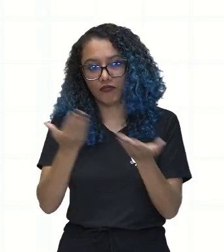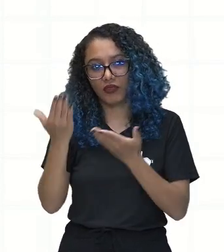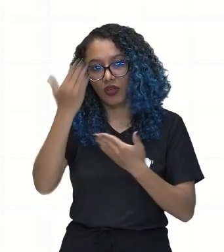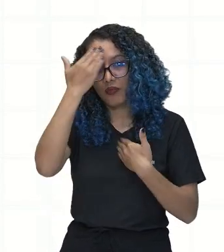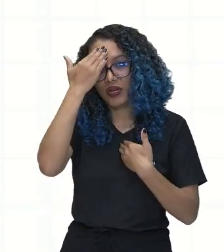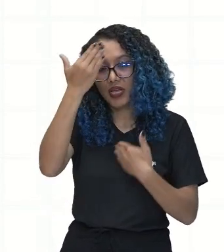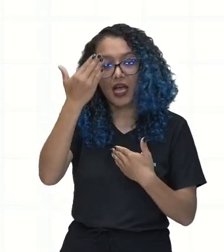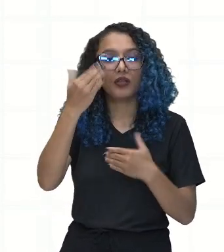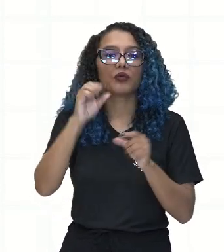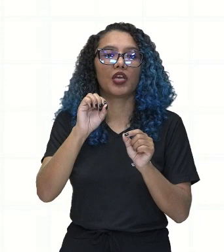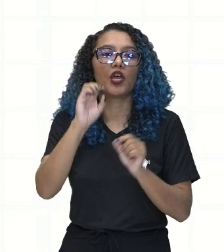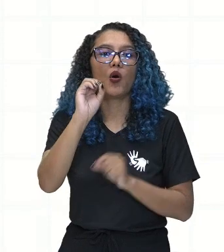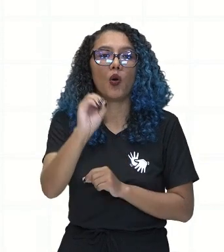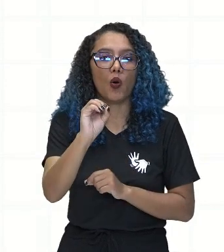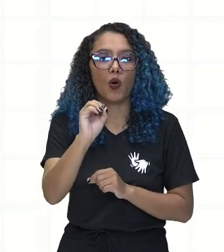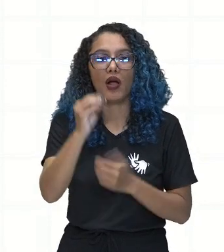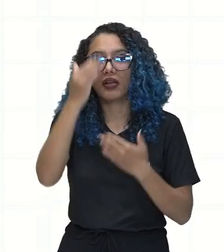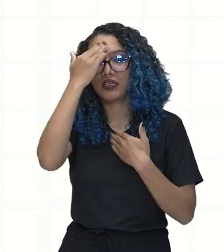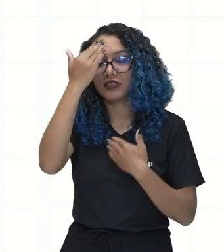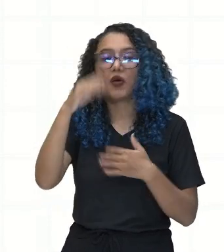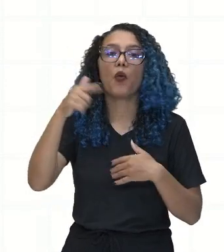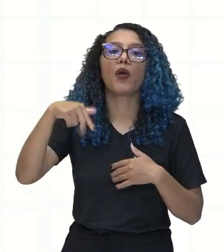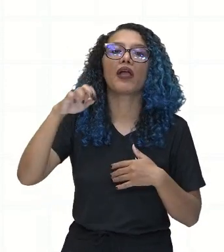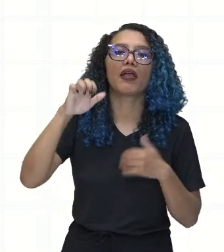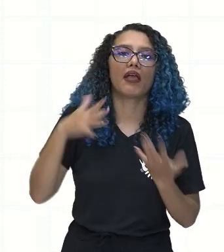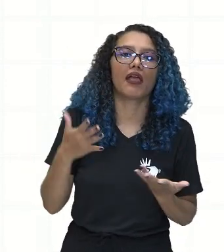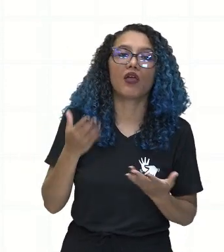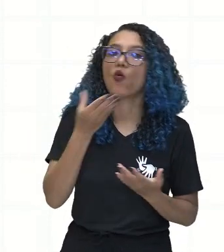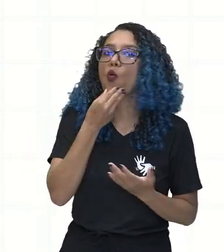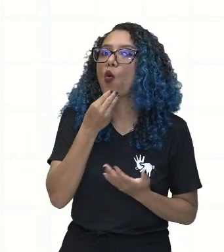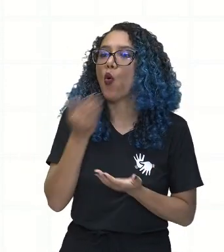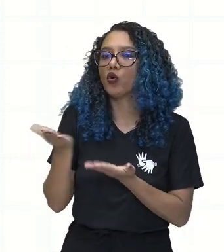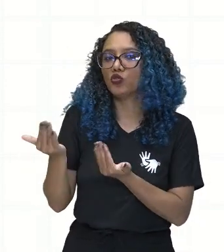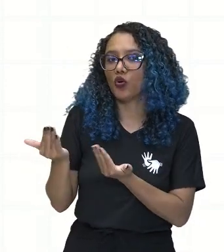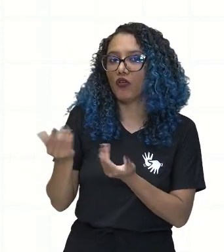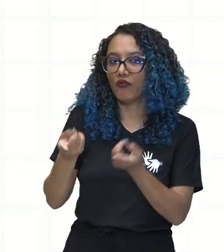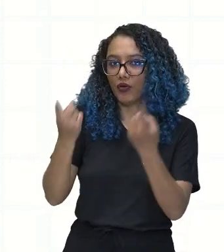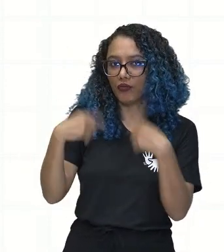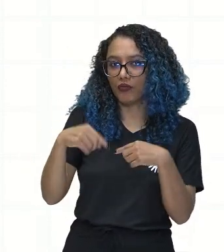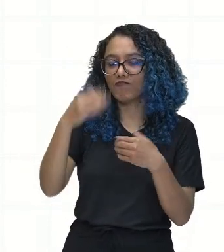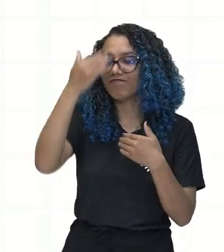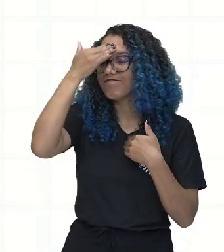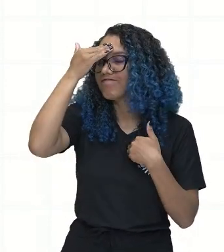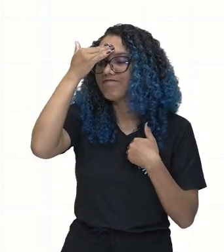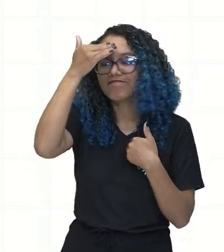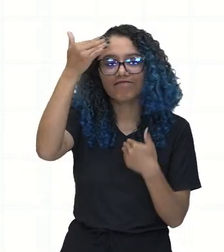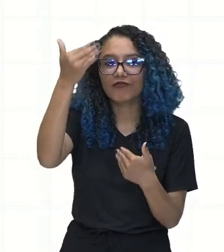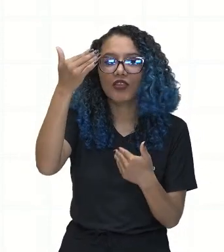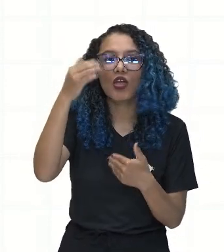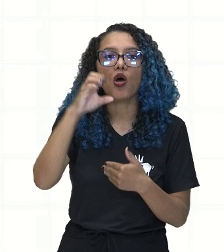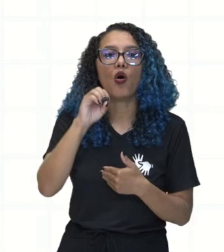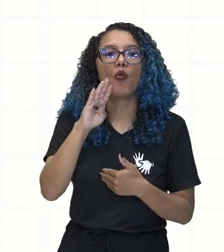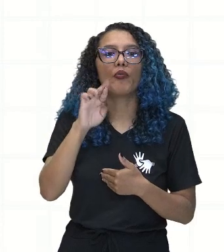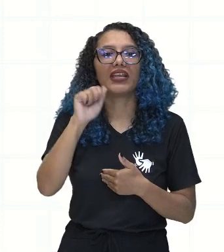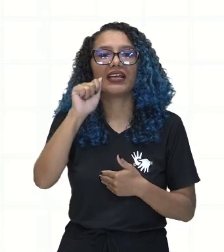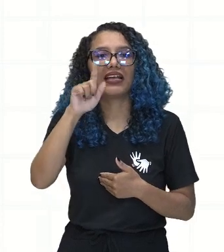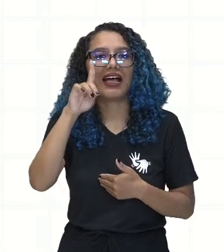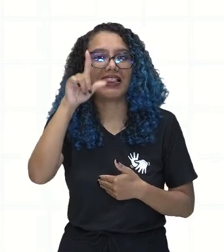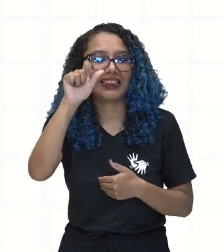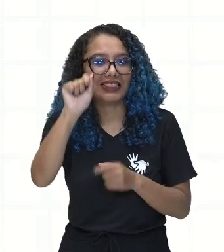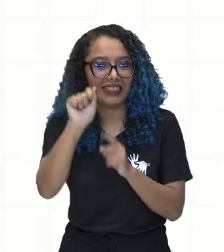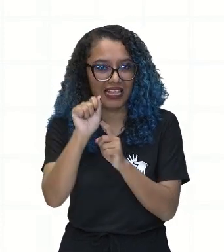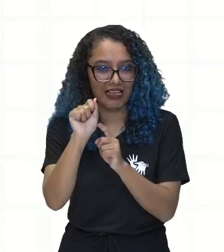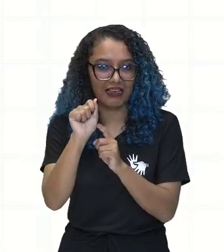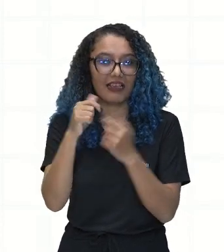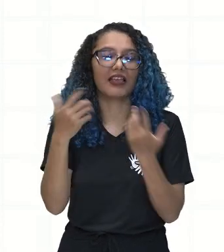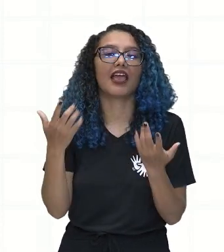Masculino. Agradeceu o jovem. Muito obrigada, disse a jovem ao